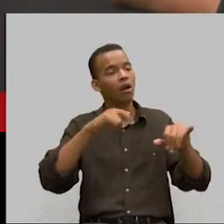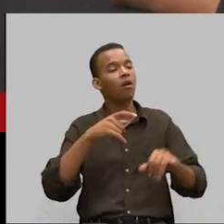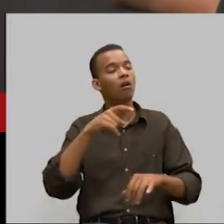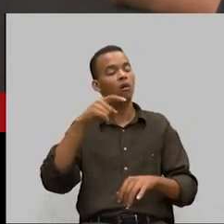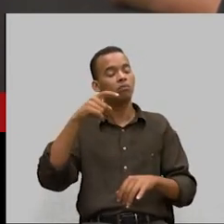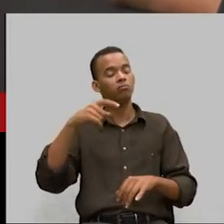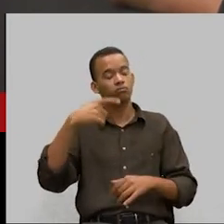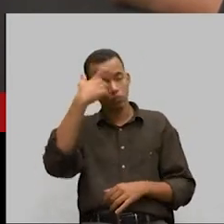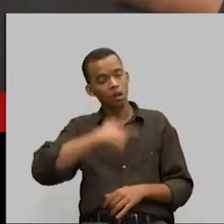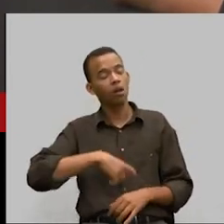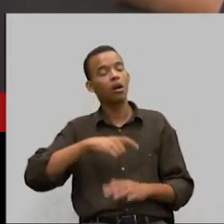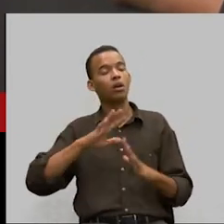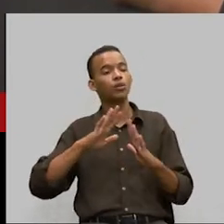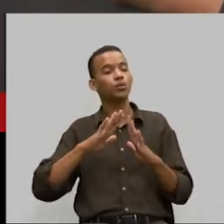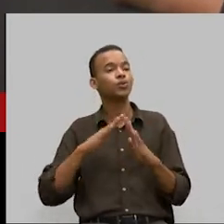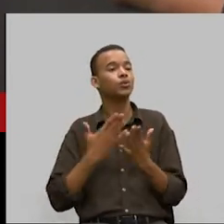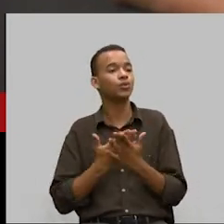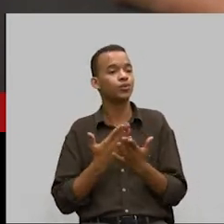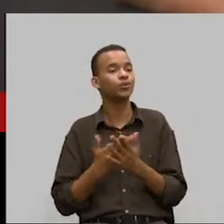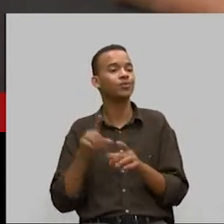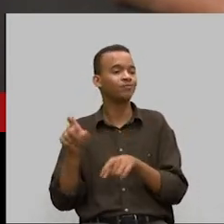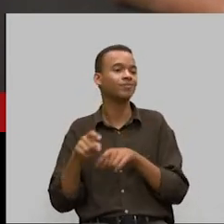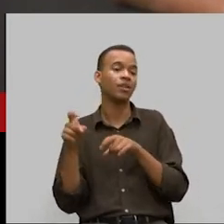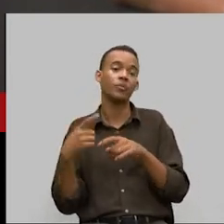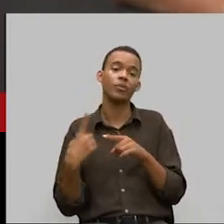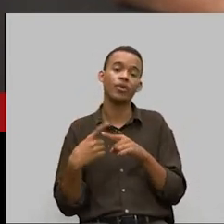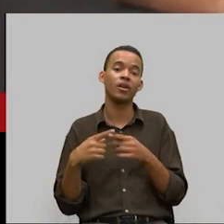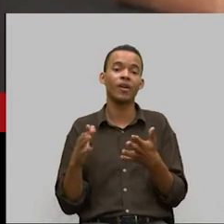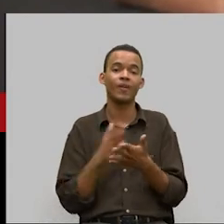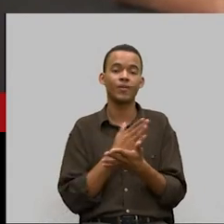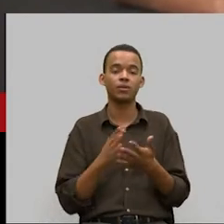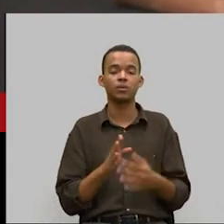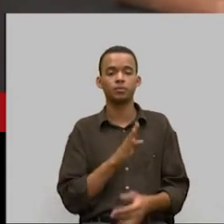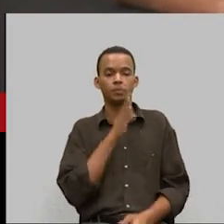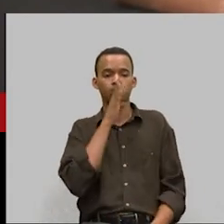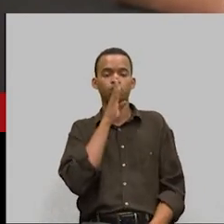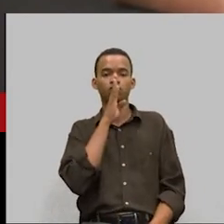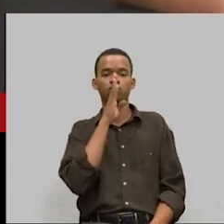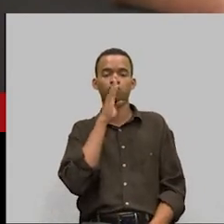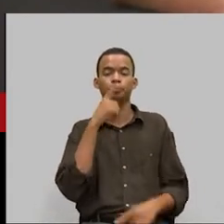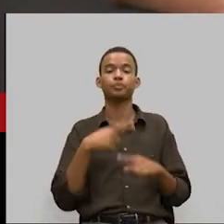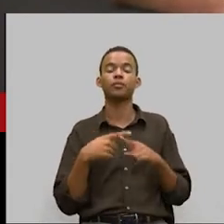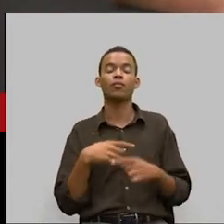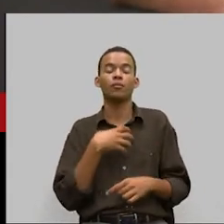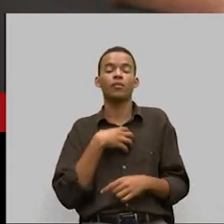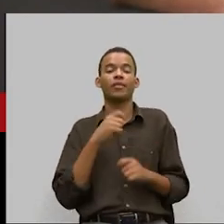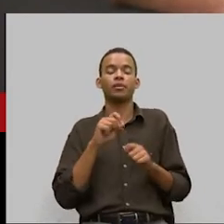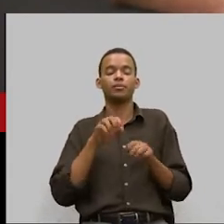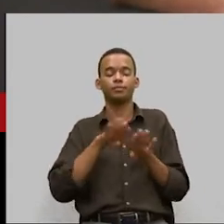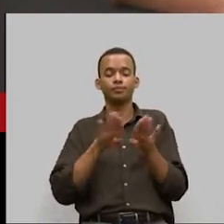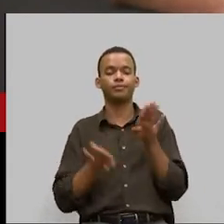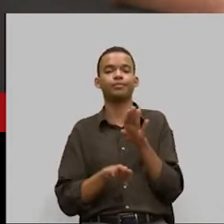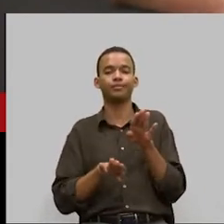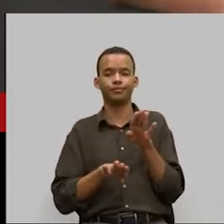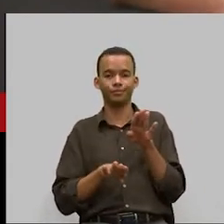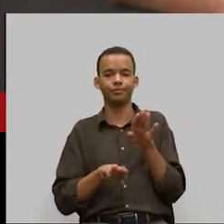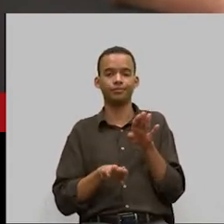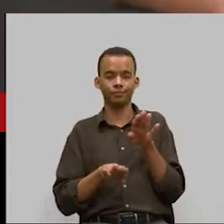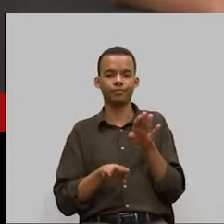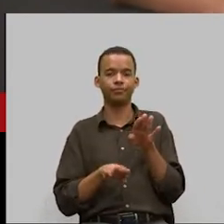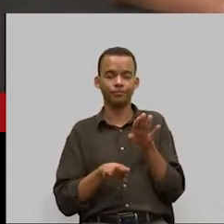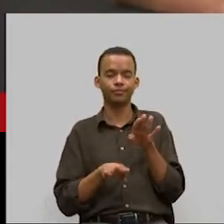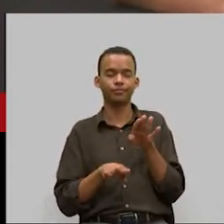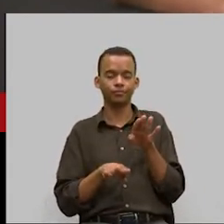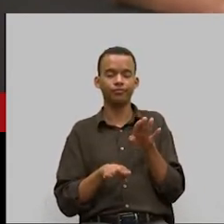porque muitas se negam porque são elas se sentem diminuídas né